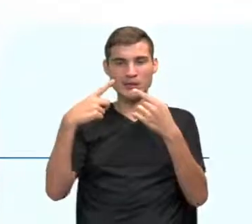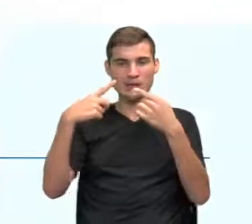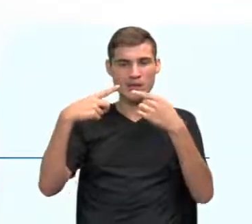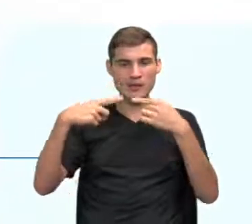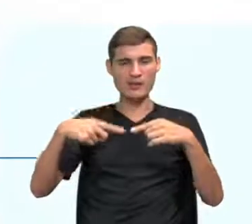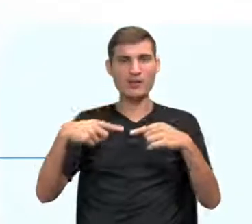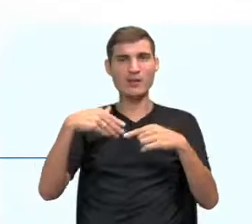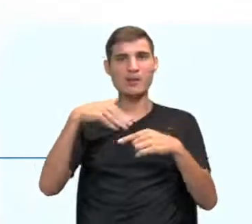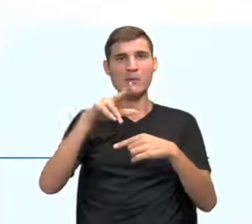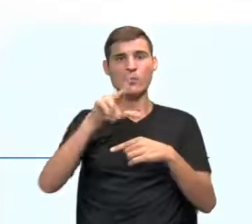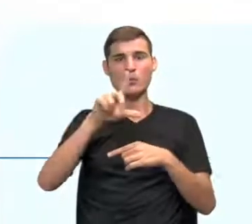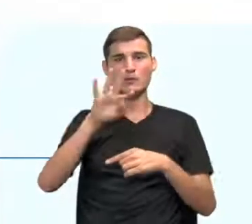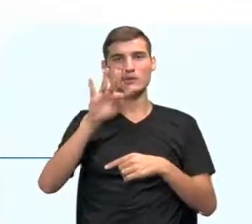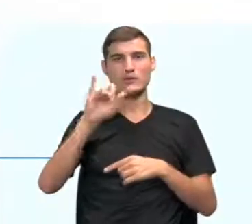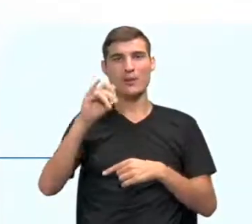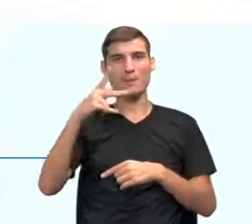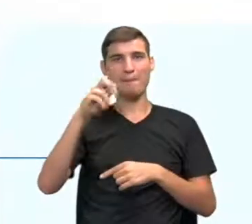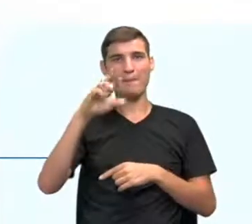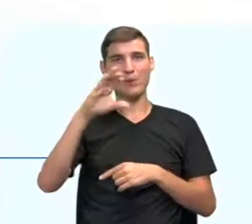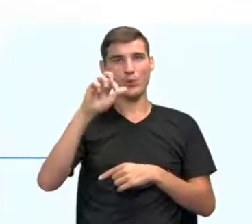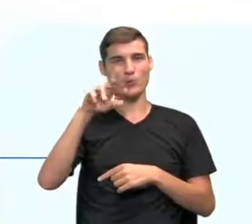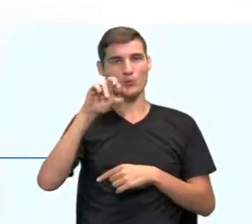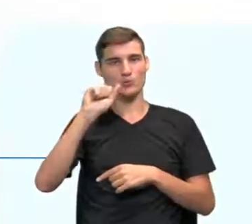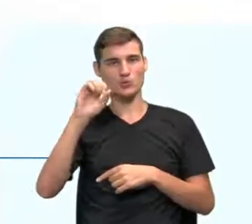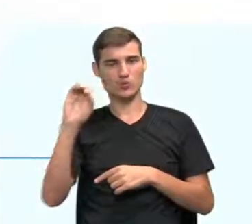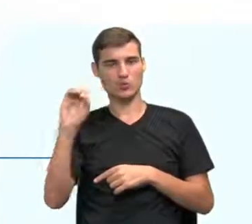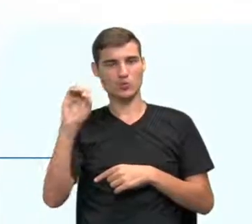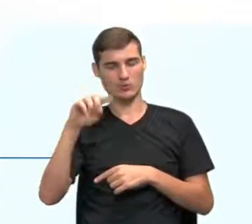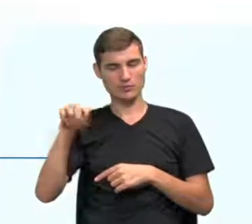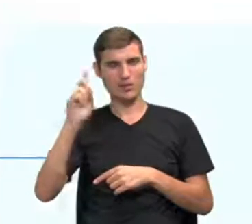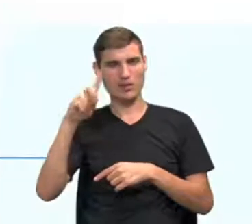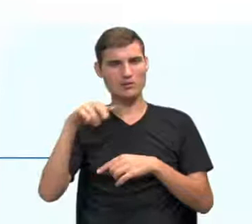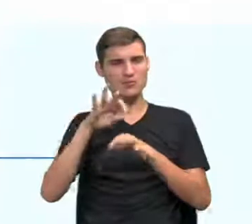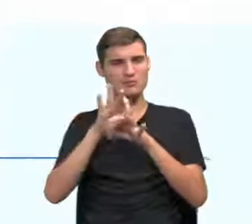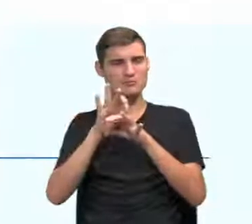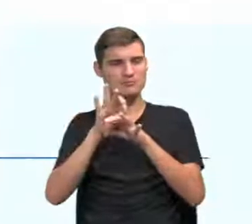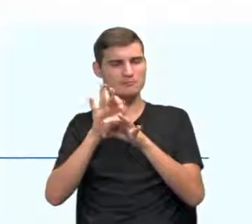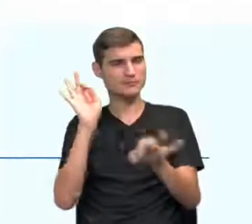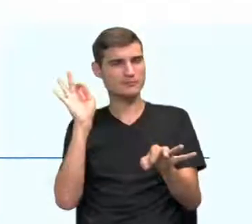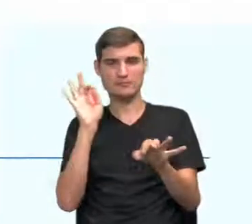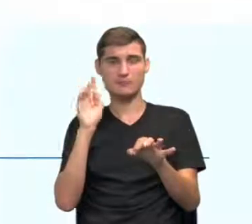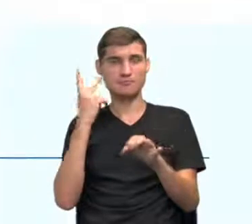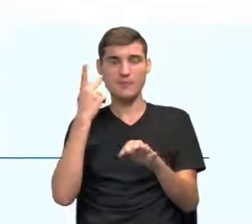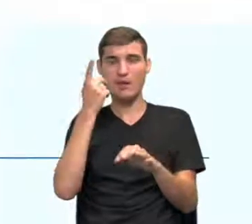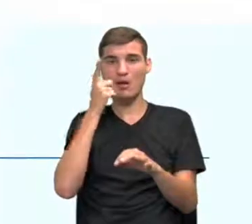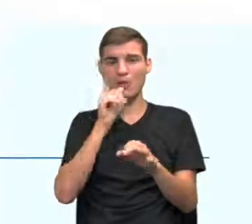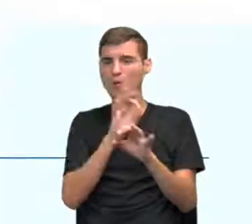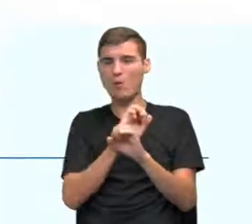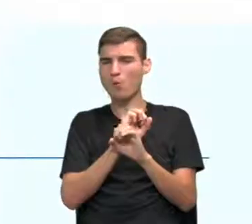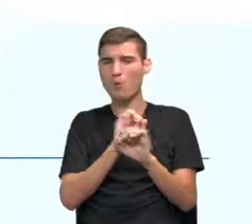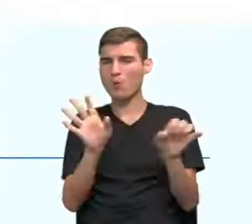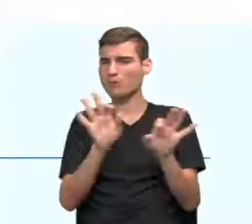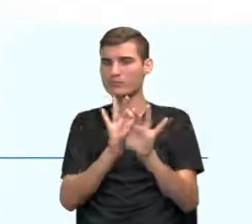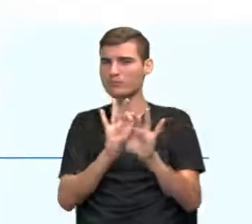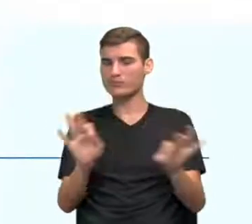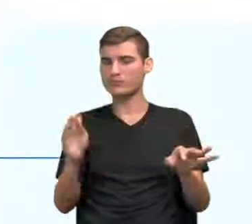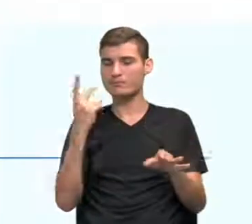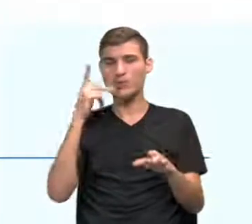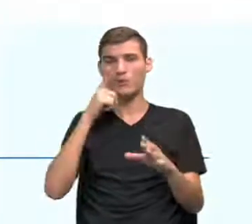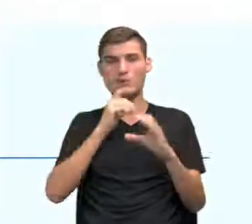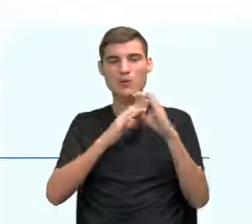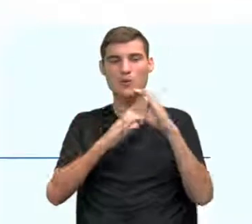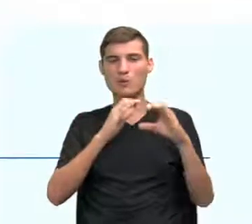sinal multipercurso, que esse sinal ele é horrível para o sistema de telecomunicação. É